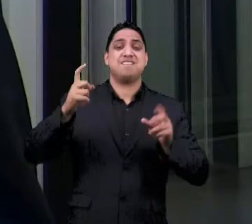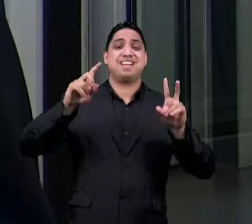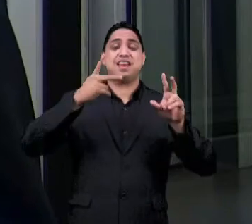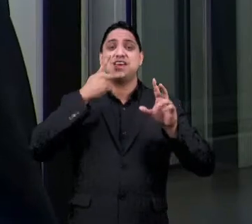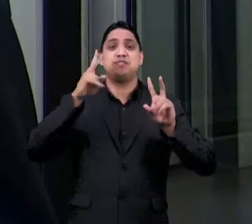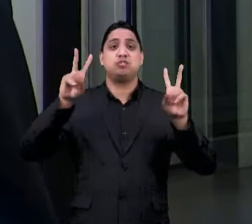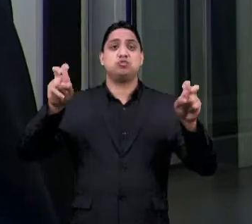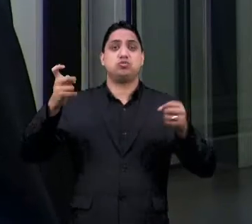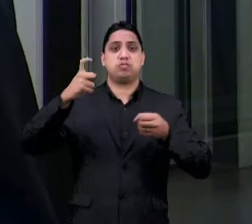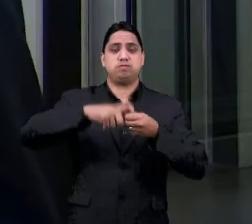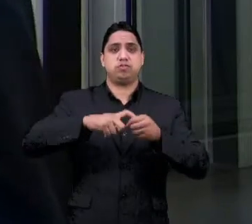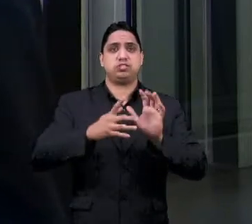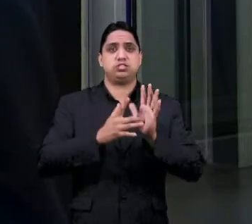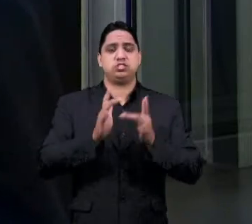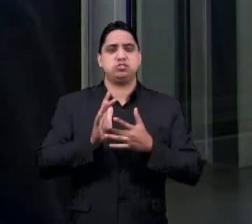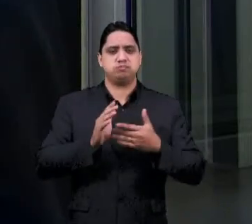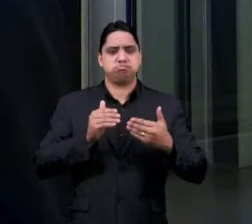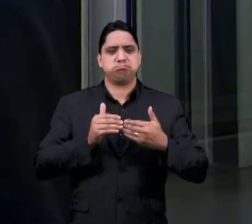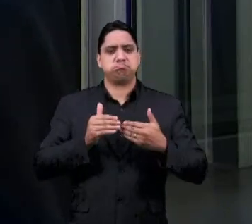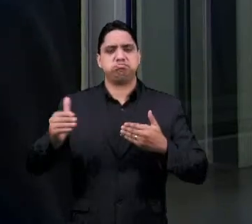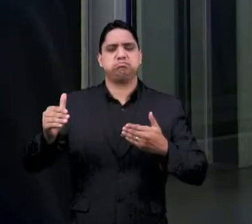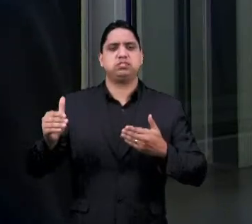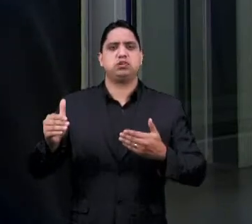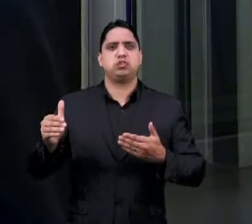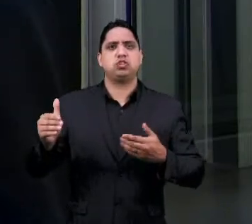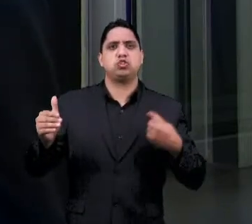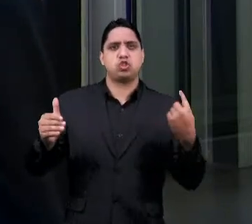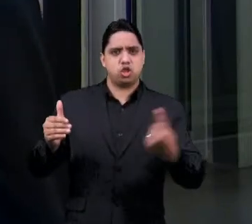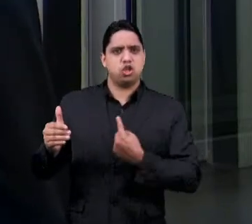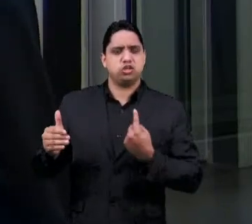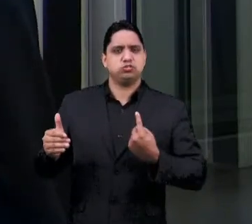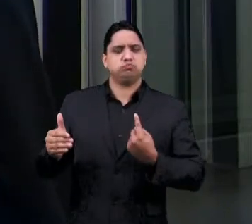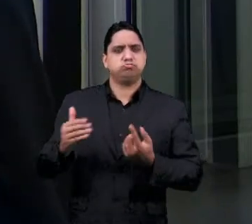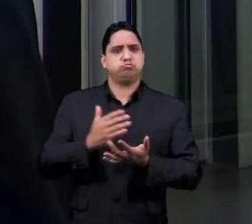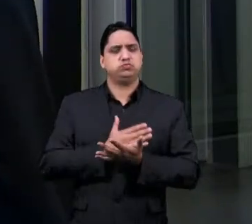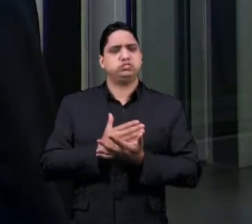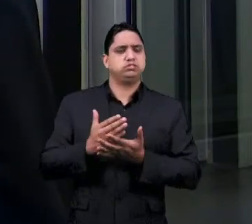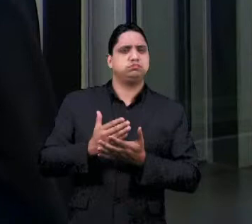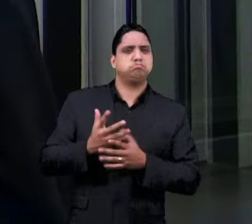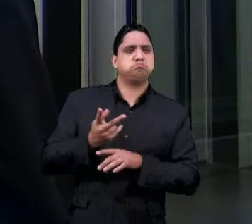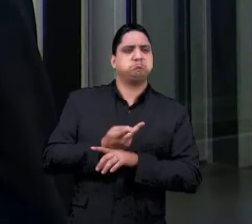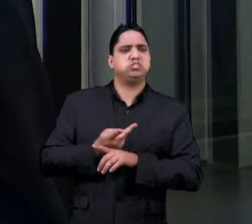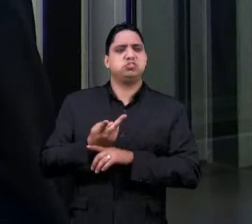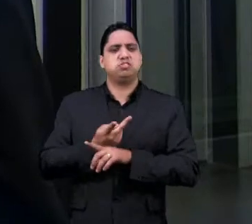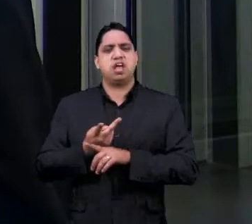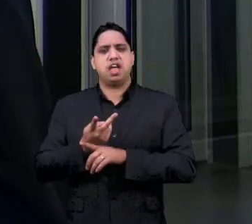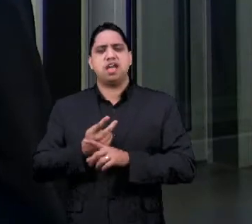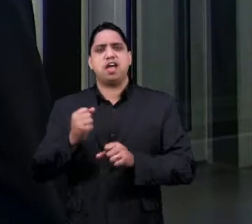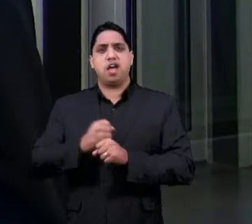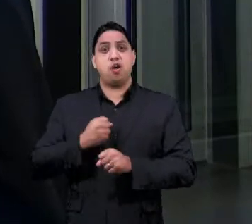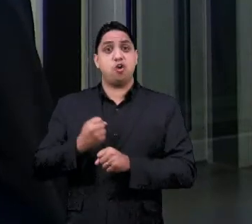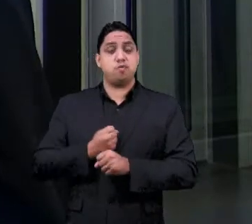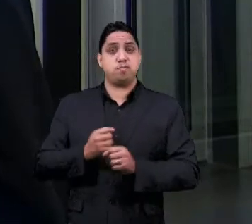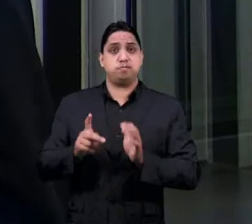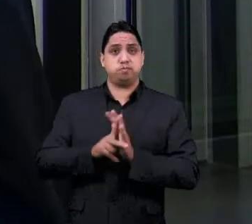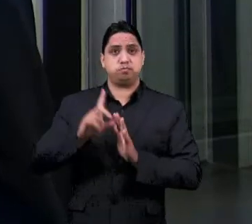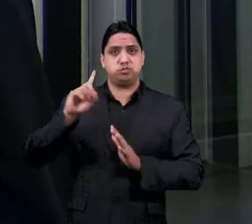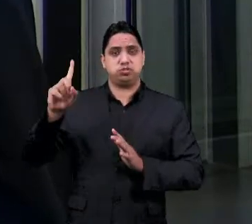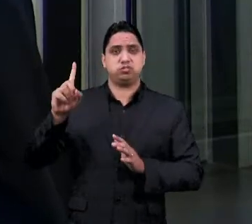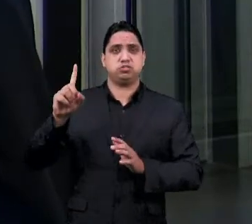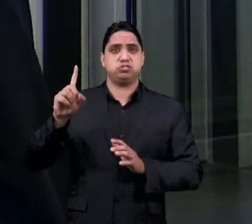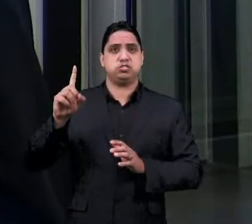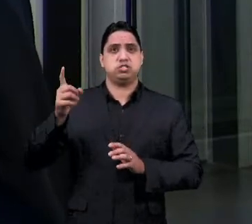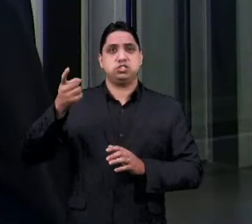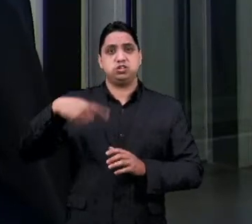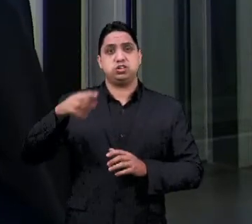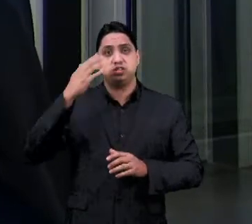Jesus. A partir dali, nós começamos a procurar a obra. Nós queríamos a obra. E nós